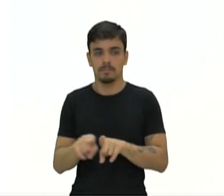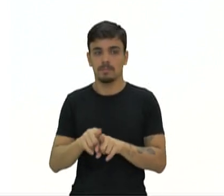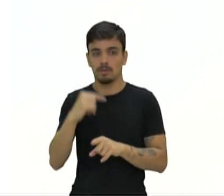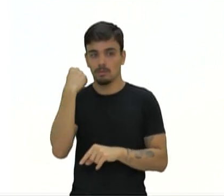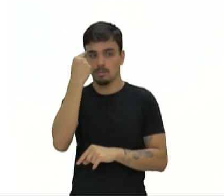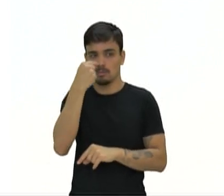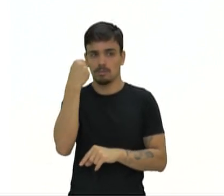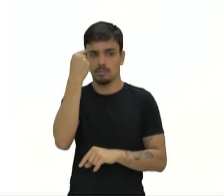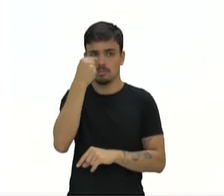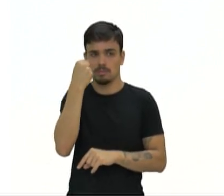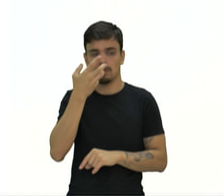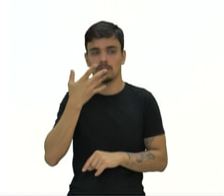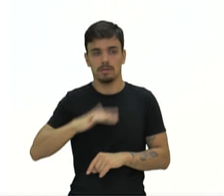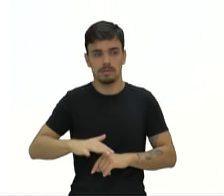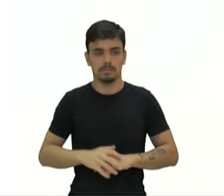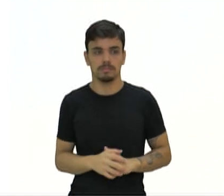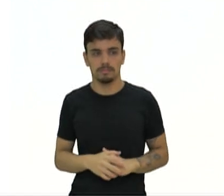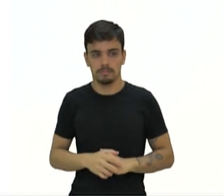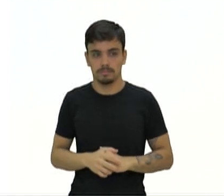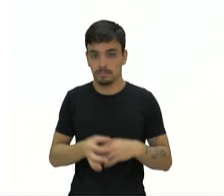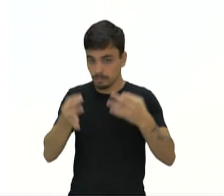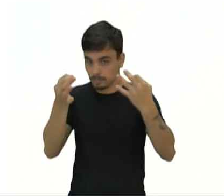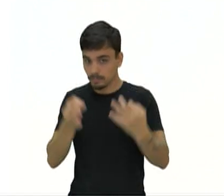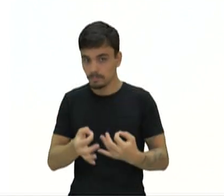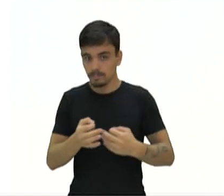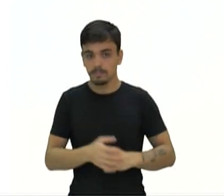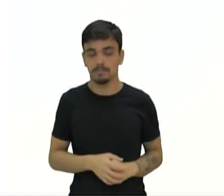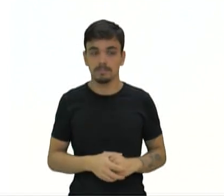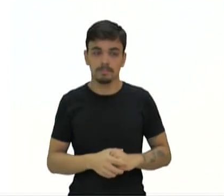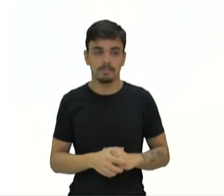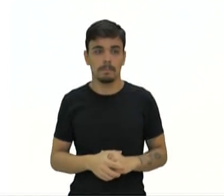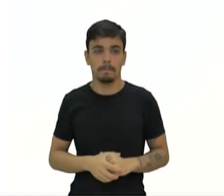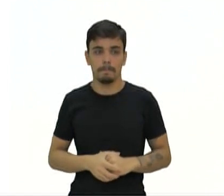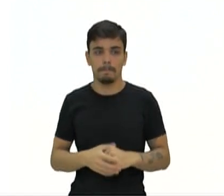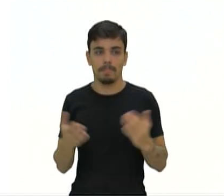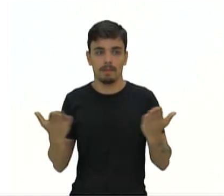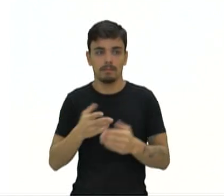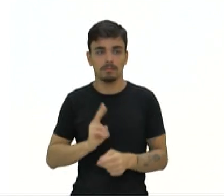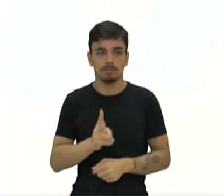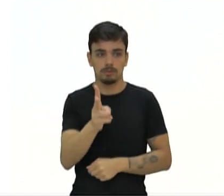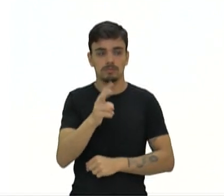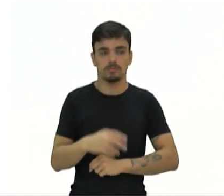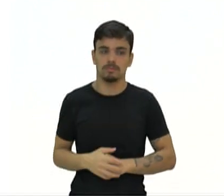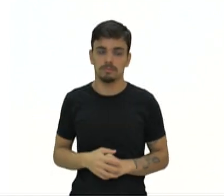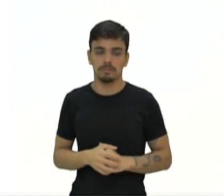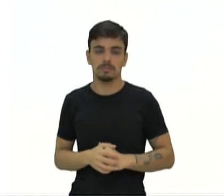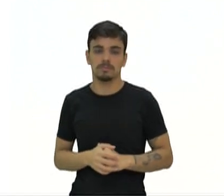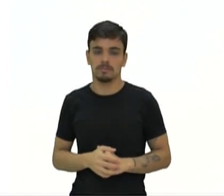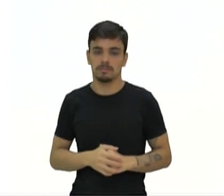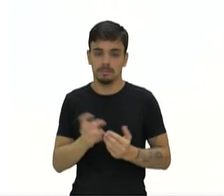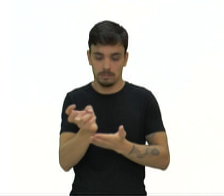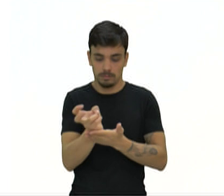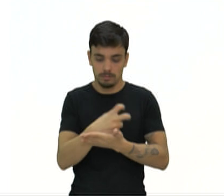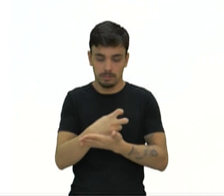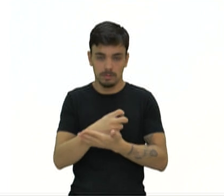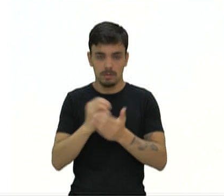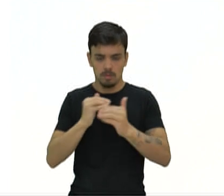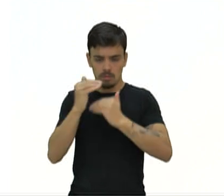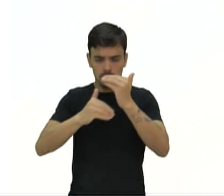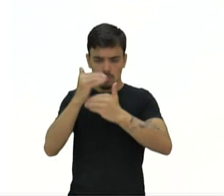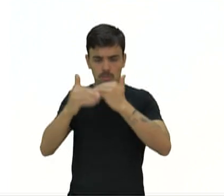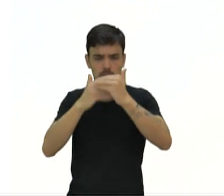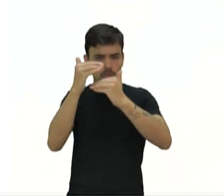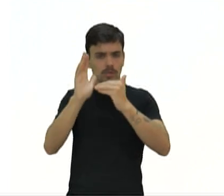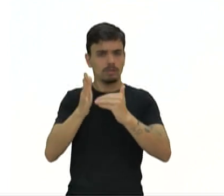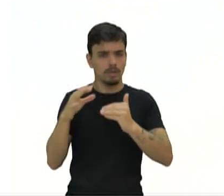vão ser os olhinhos da criança, certo? Continuando aqui. O embrião cresce rapidamente já nessa